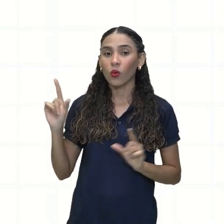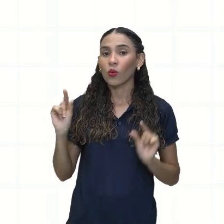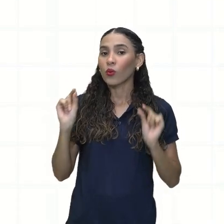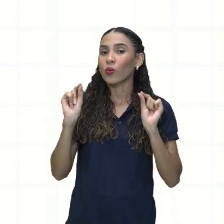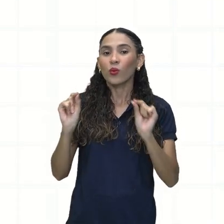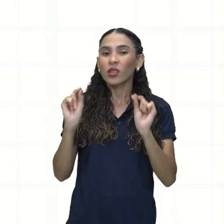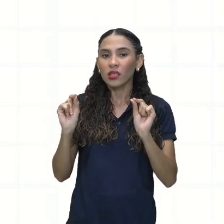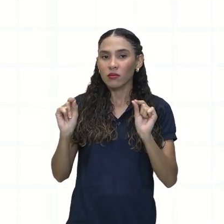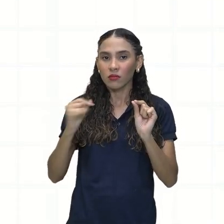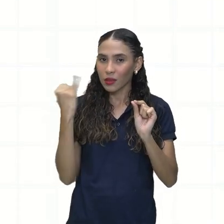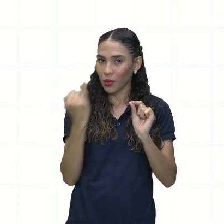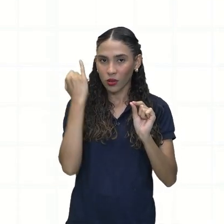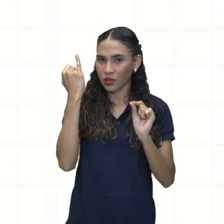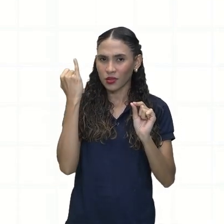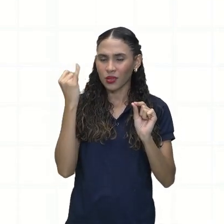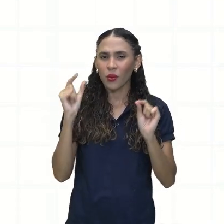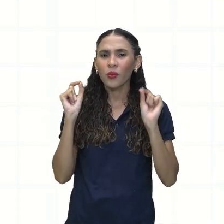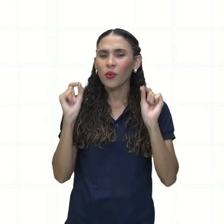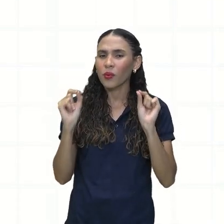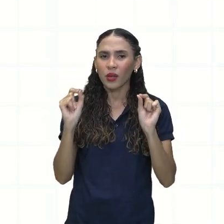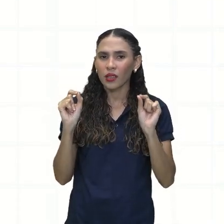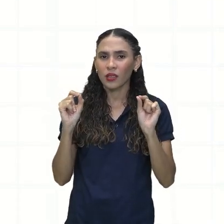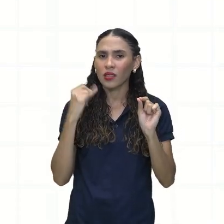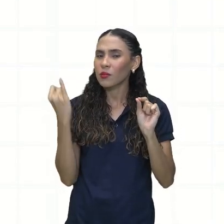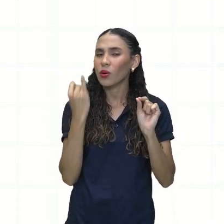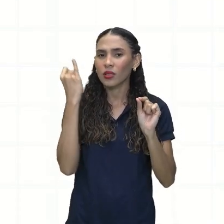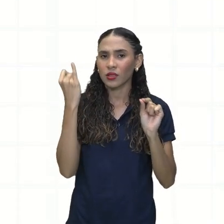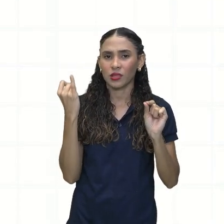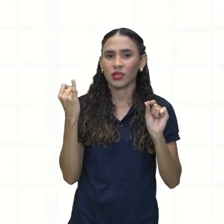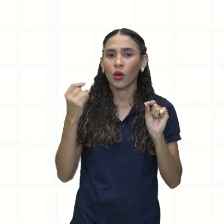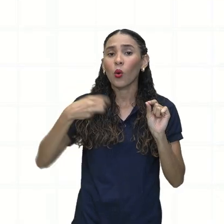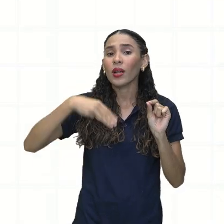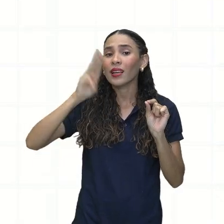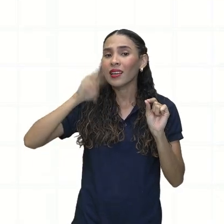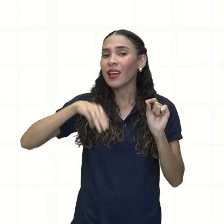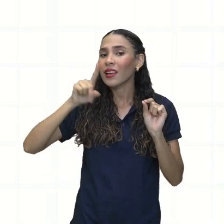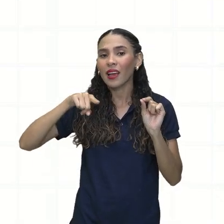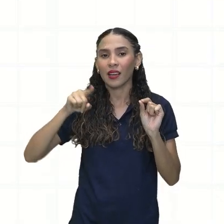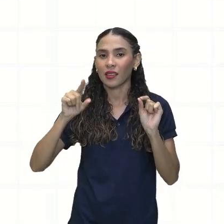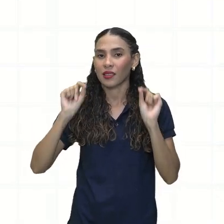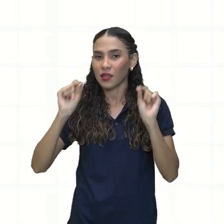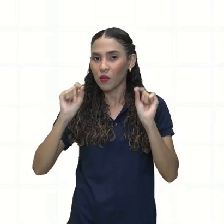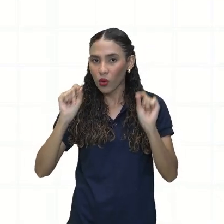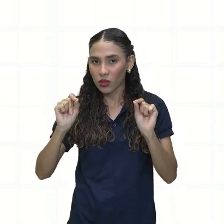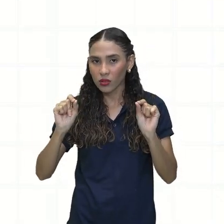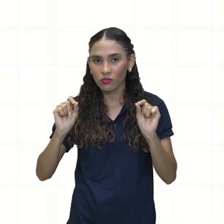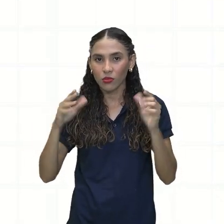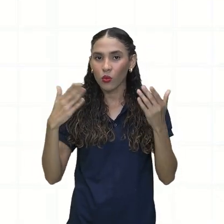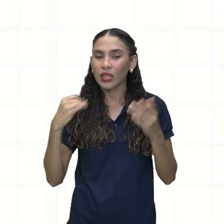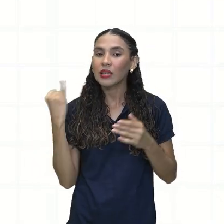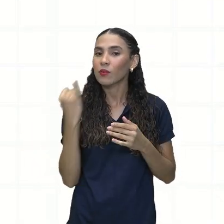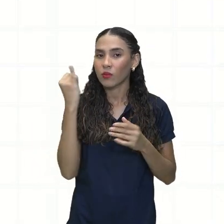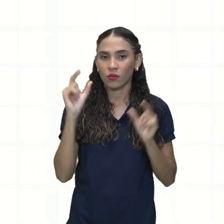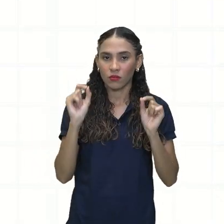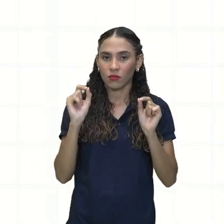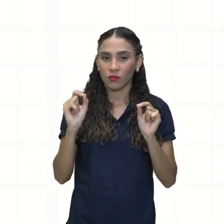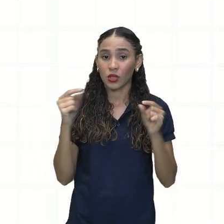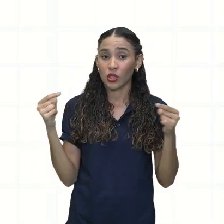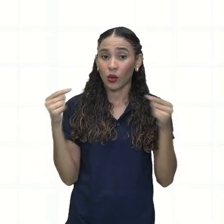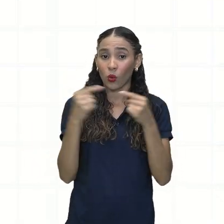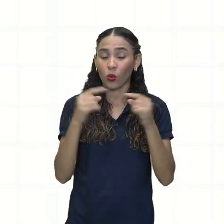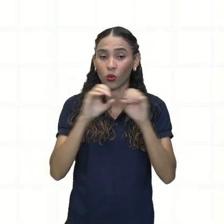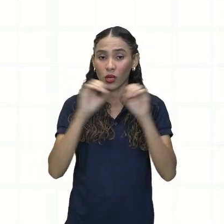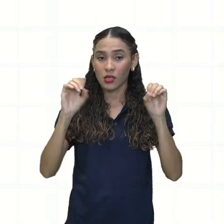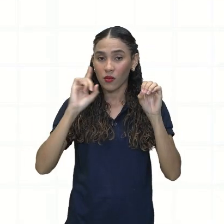que é importante, né? O que, entre aspas, quem são importantes? Quem é que são importantes de acordo com essa